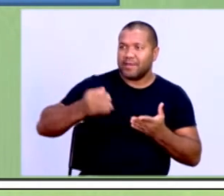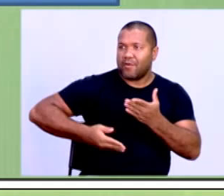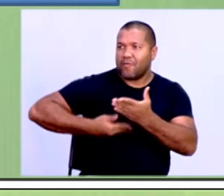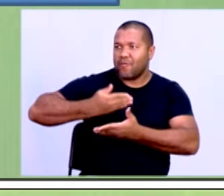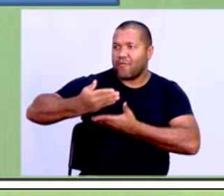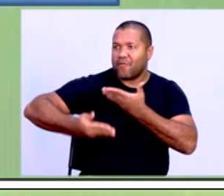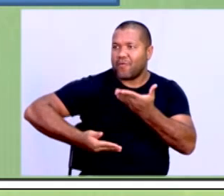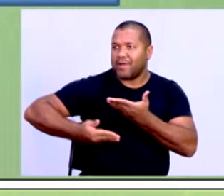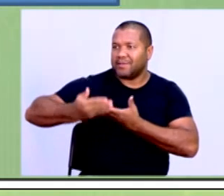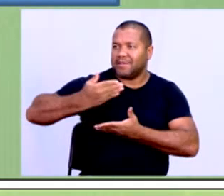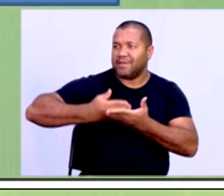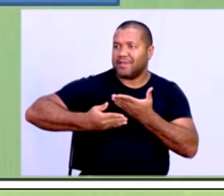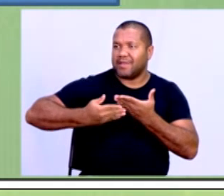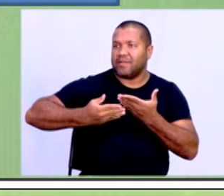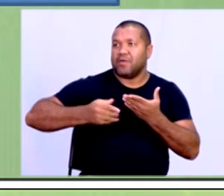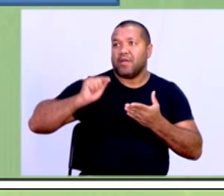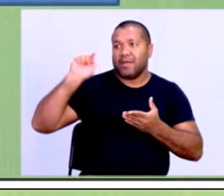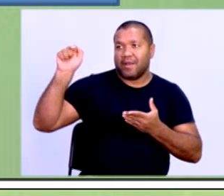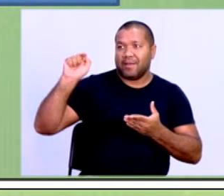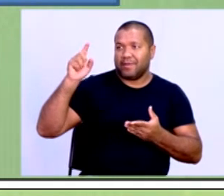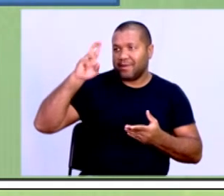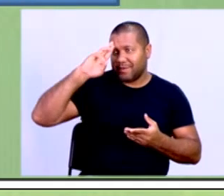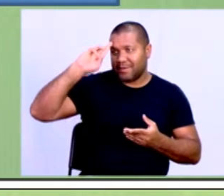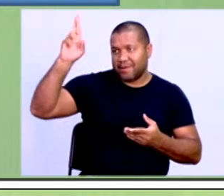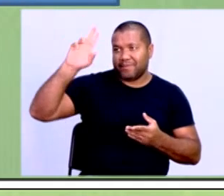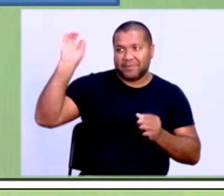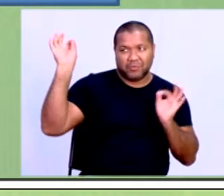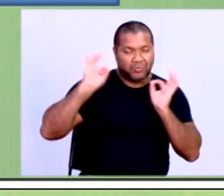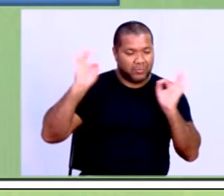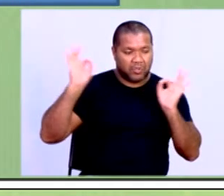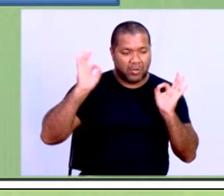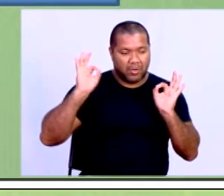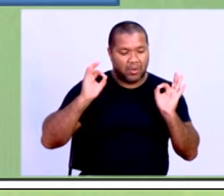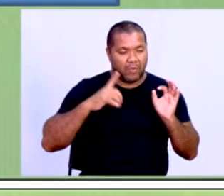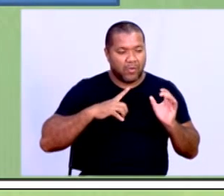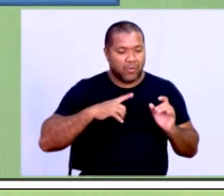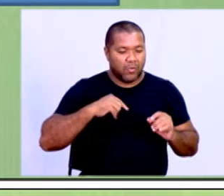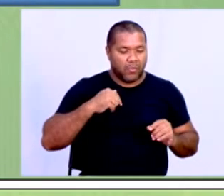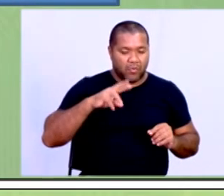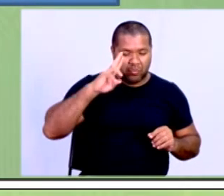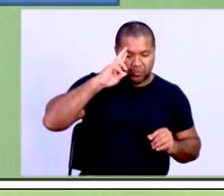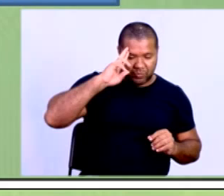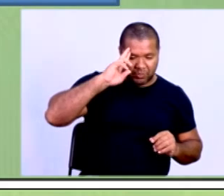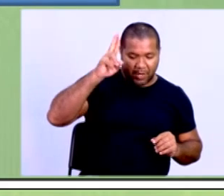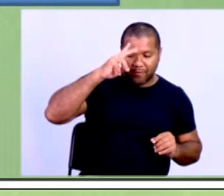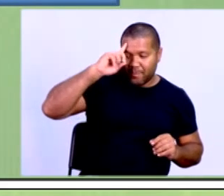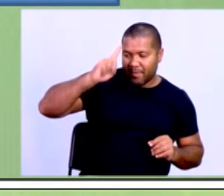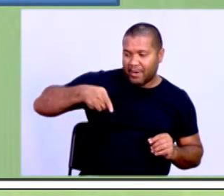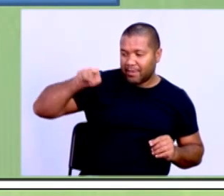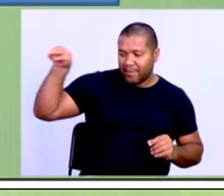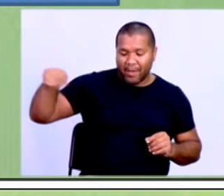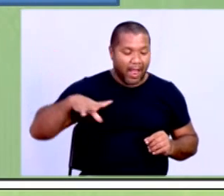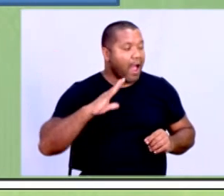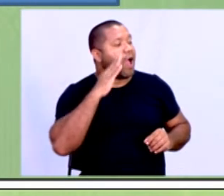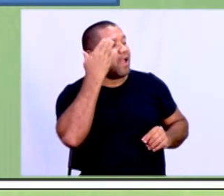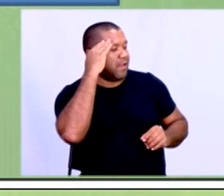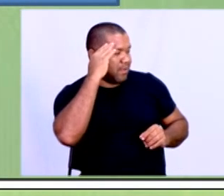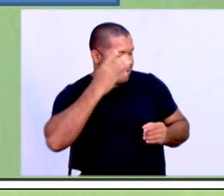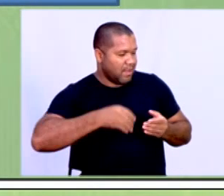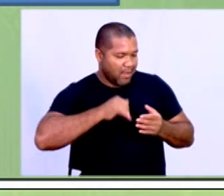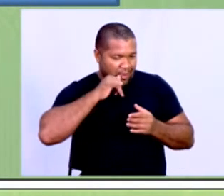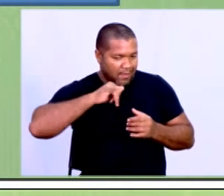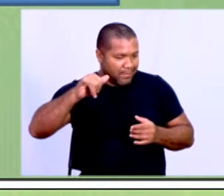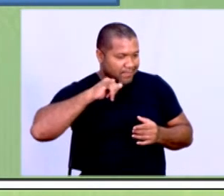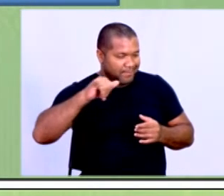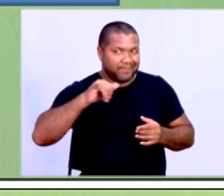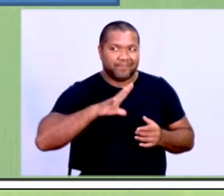facilitador, não é chefe de ninguém, então ele fica só coordenando o projeto. Em